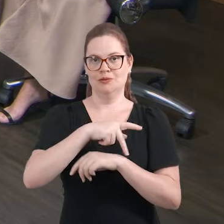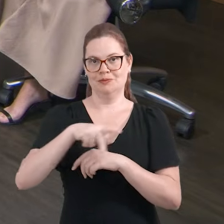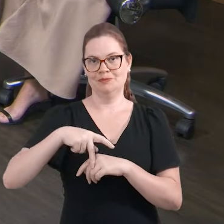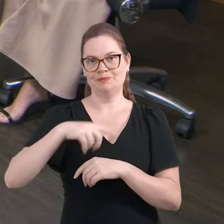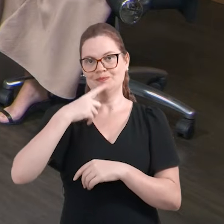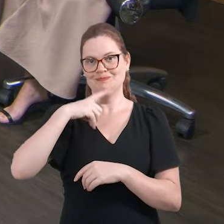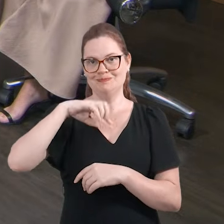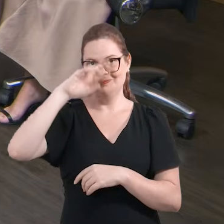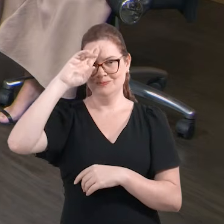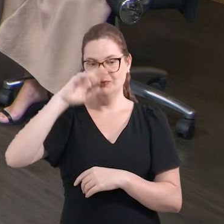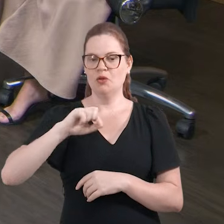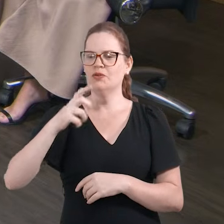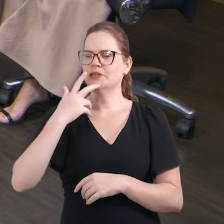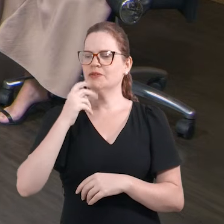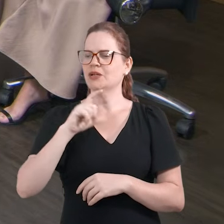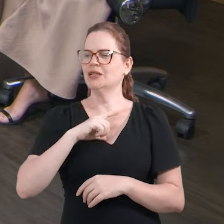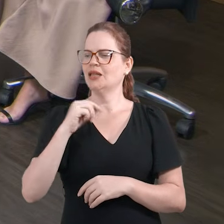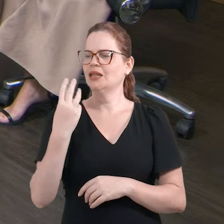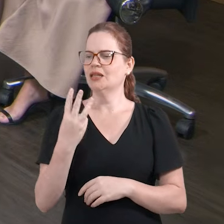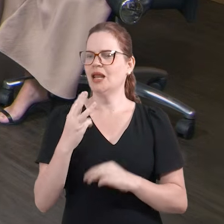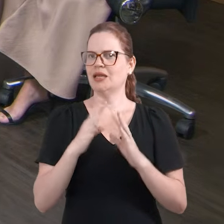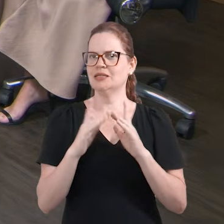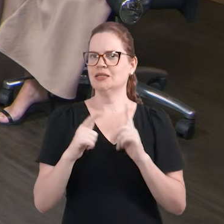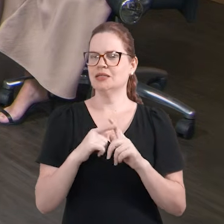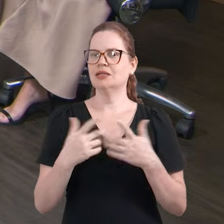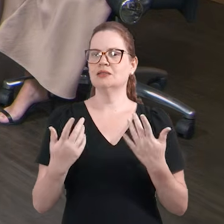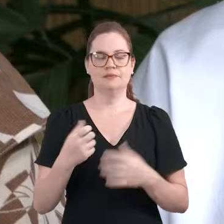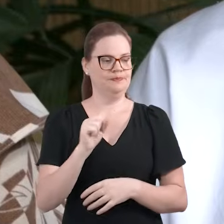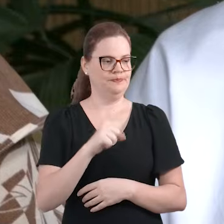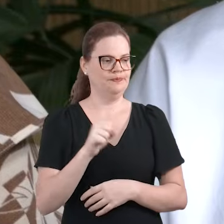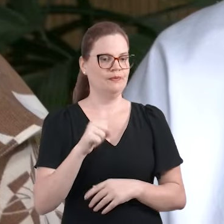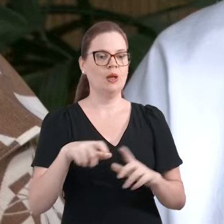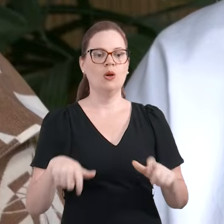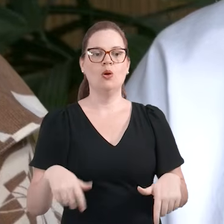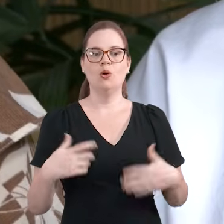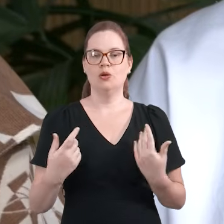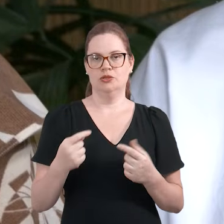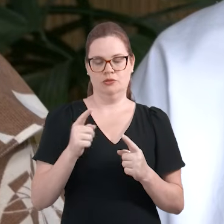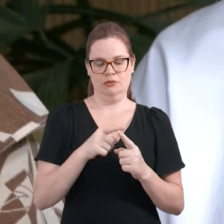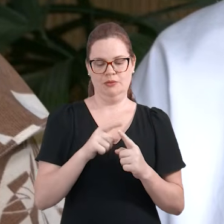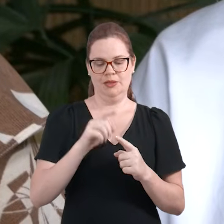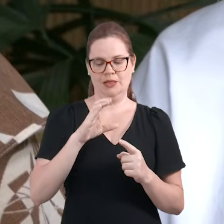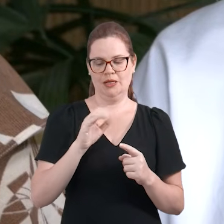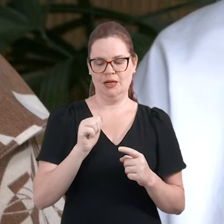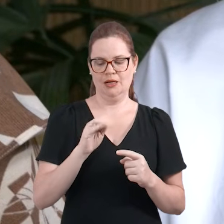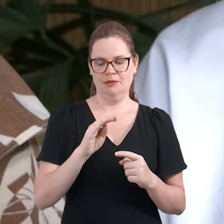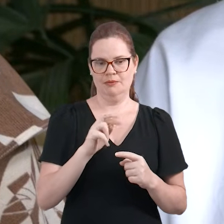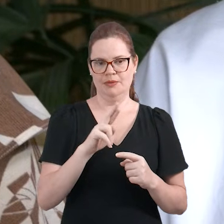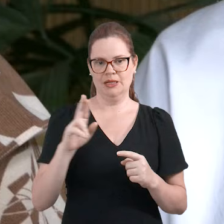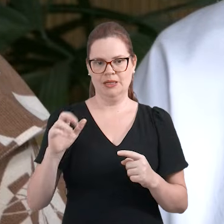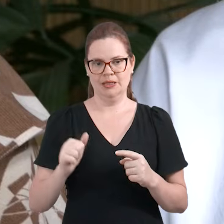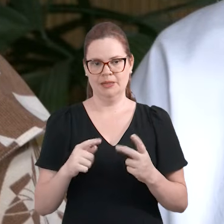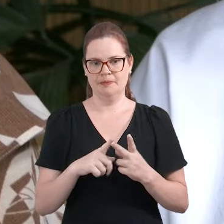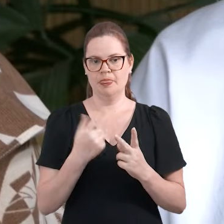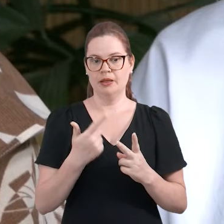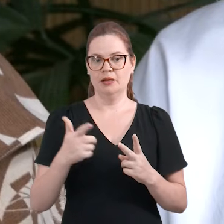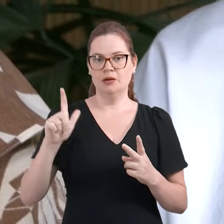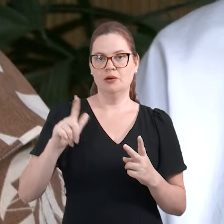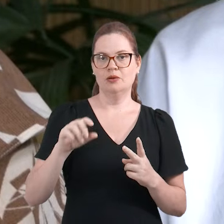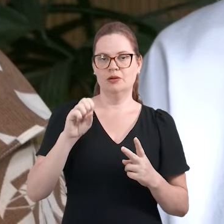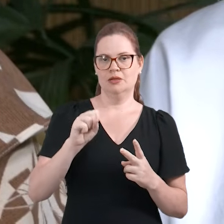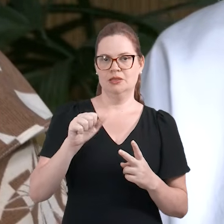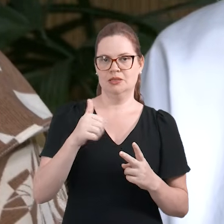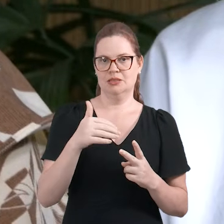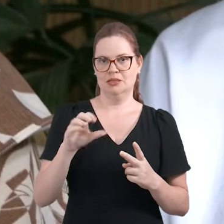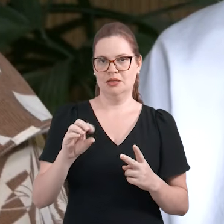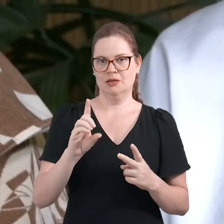República Dominicana. Você falou que tem 3 templos. Tem. Ficam onde? Ficam em Cabrera, o meu. Fica o outro em Santo Domingo,